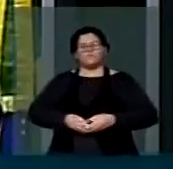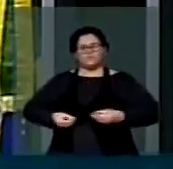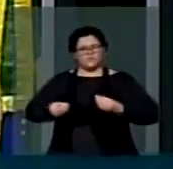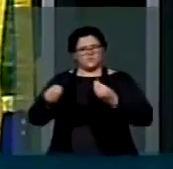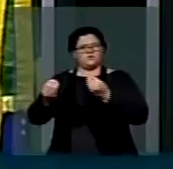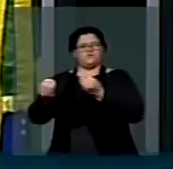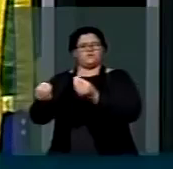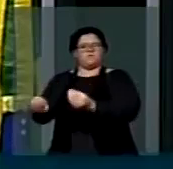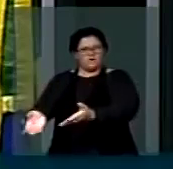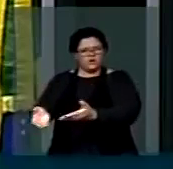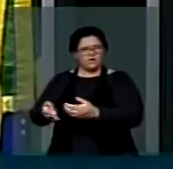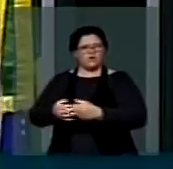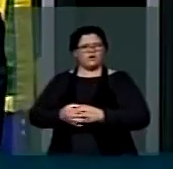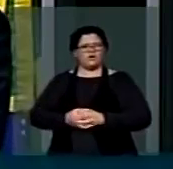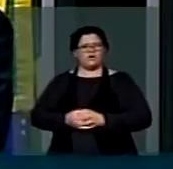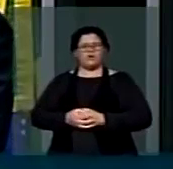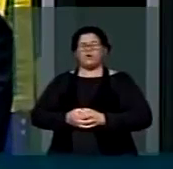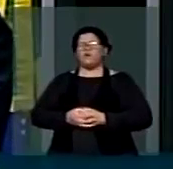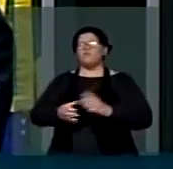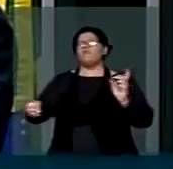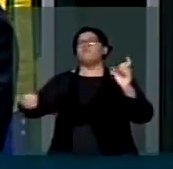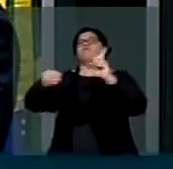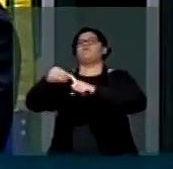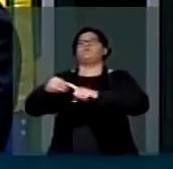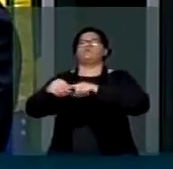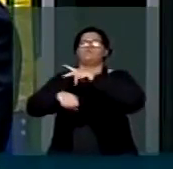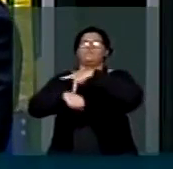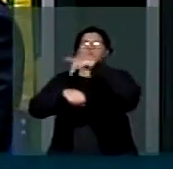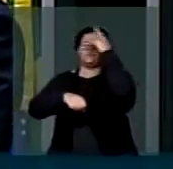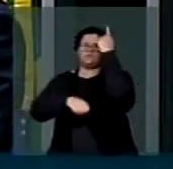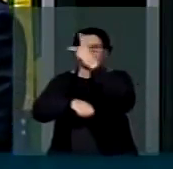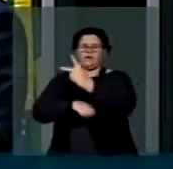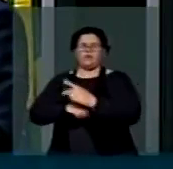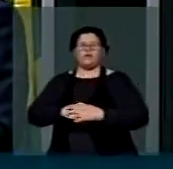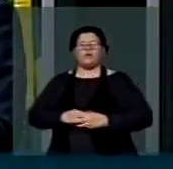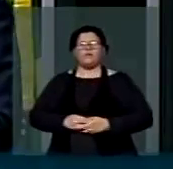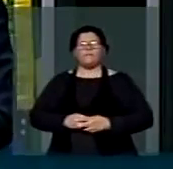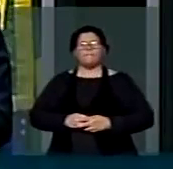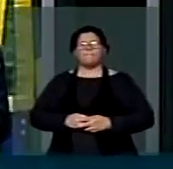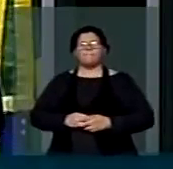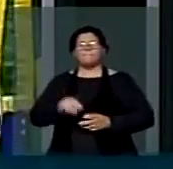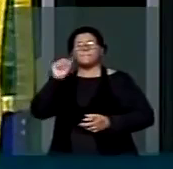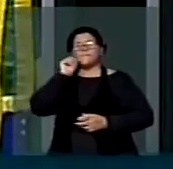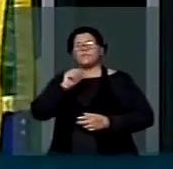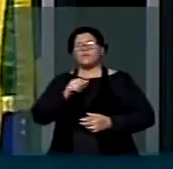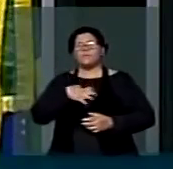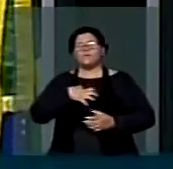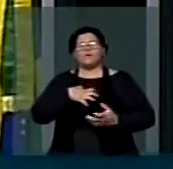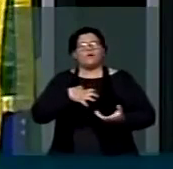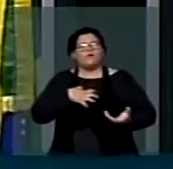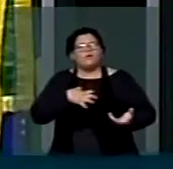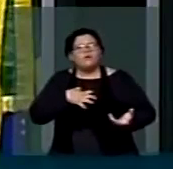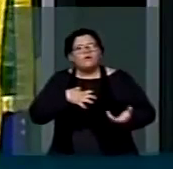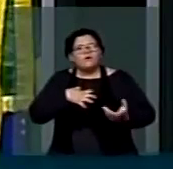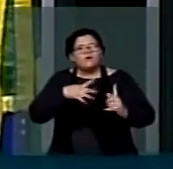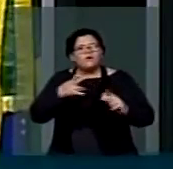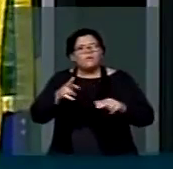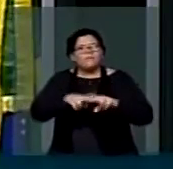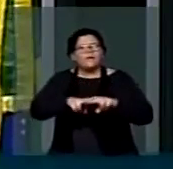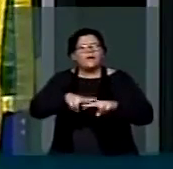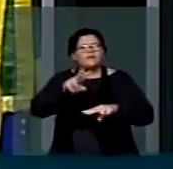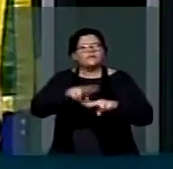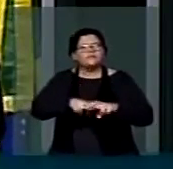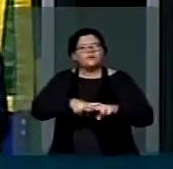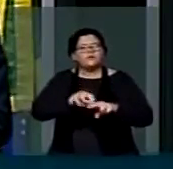entregarem como deportada, e ela estaria neste momento presa